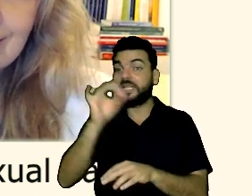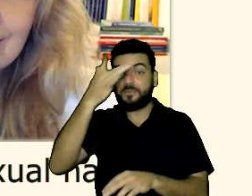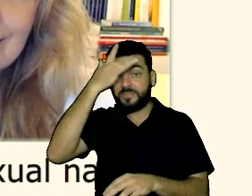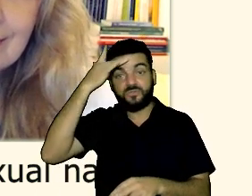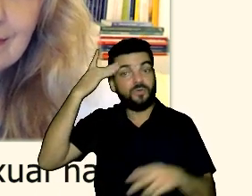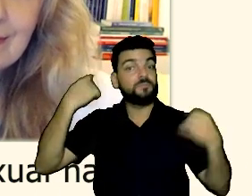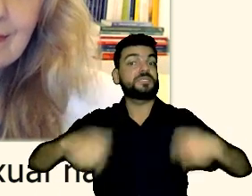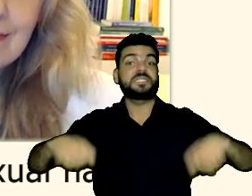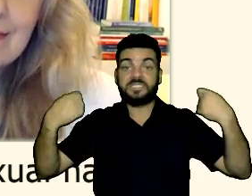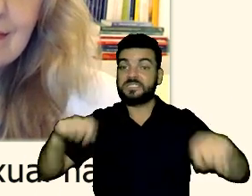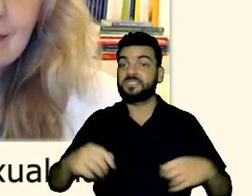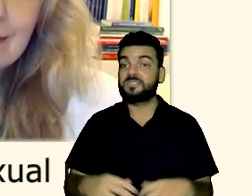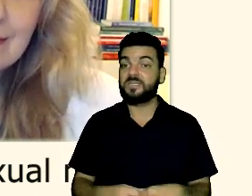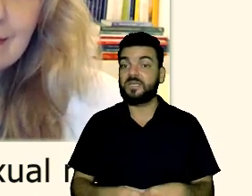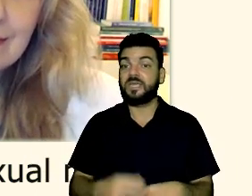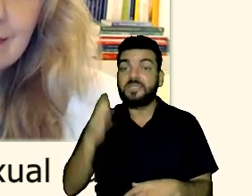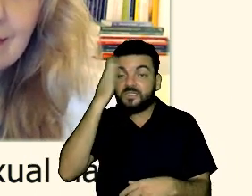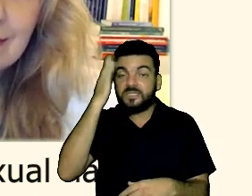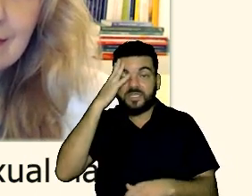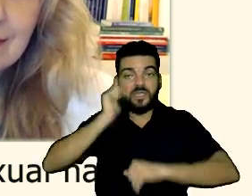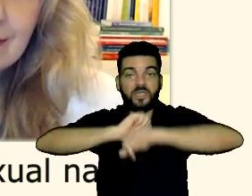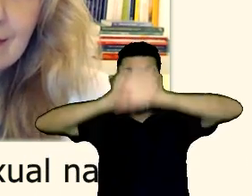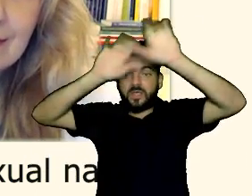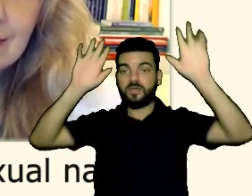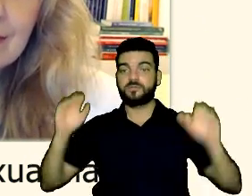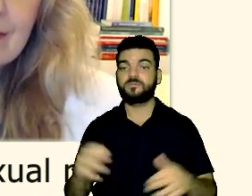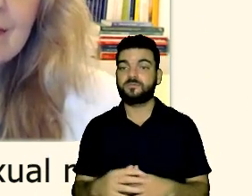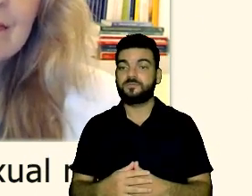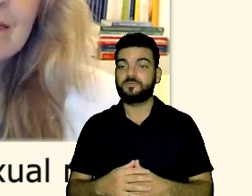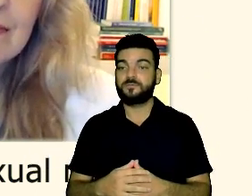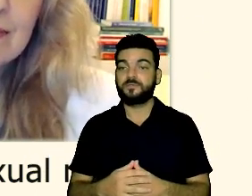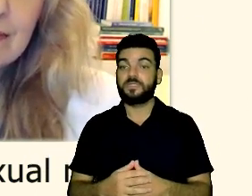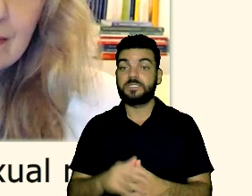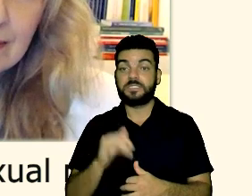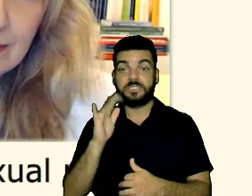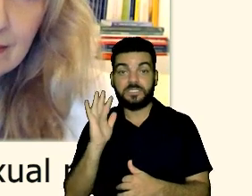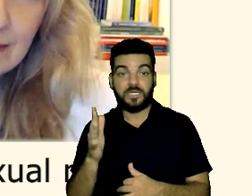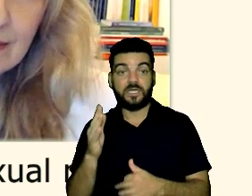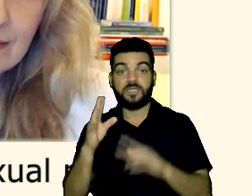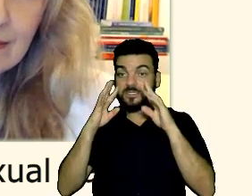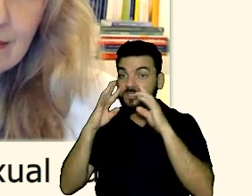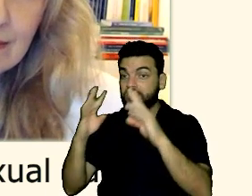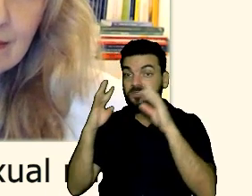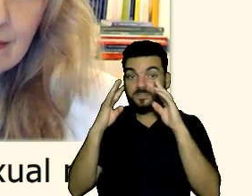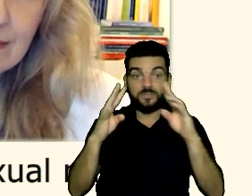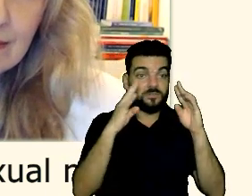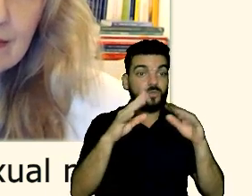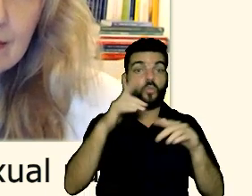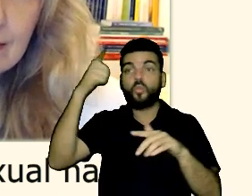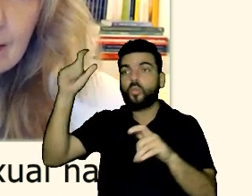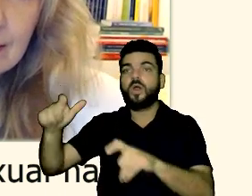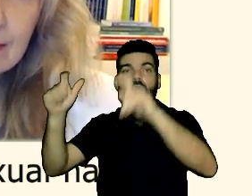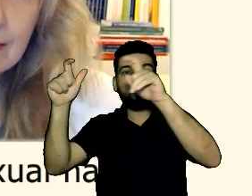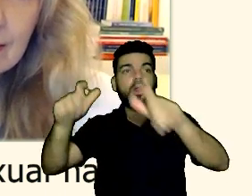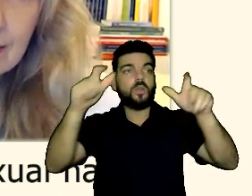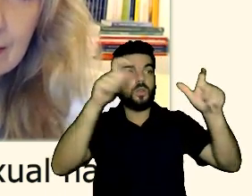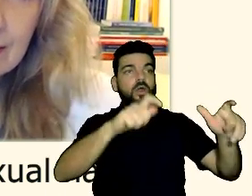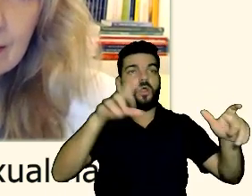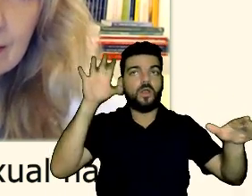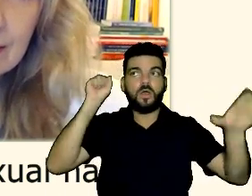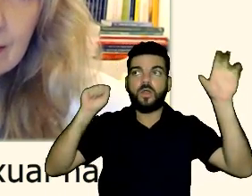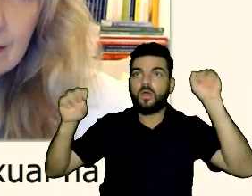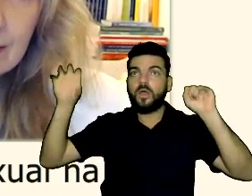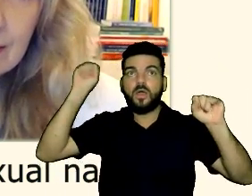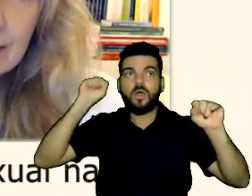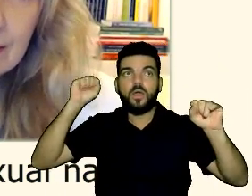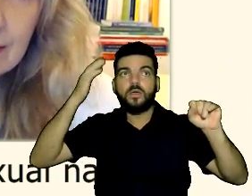evento, é porque as pessoas, assim, vão começar a ter consciência. E a partir do momento que começa a escutar isso, escutar,